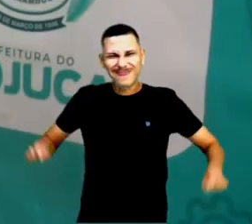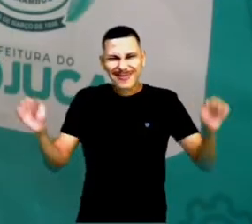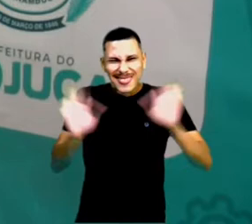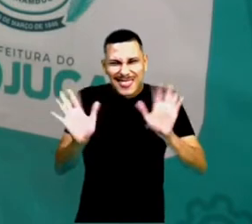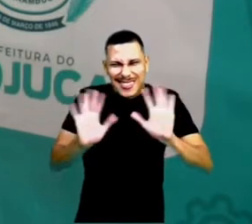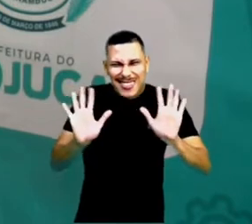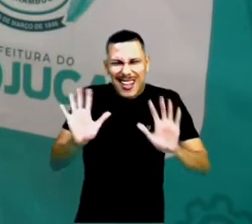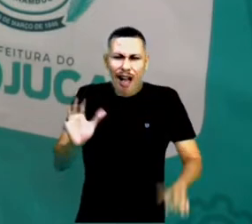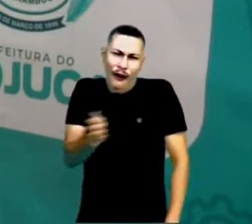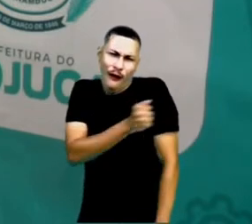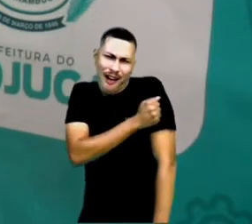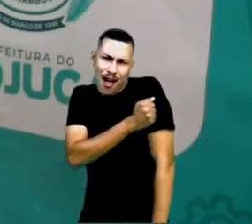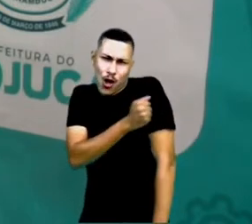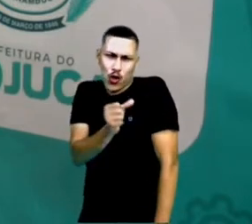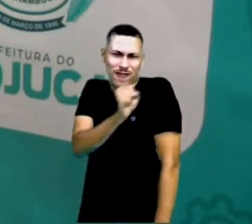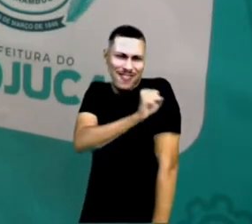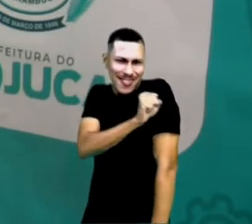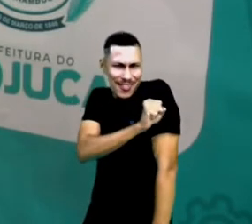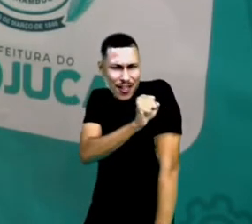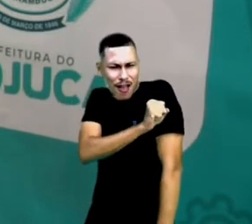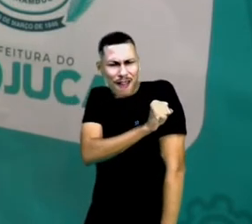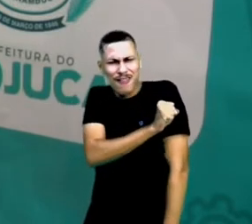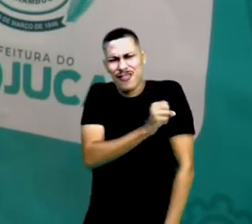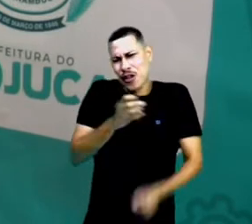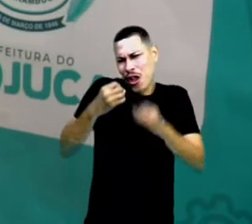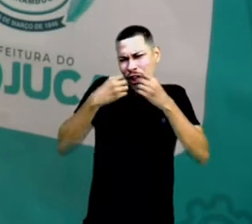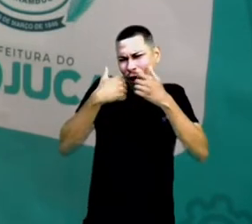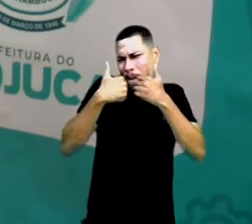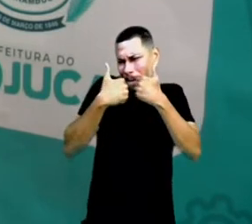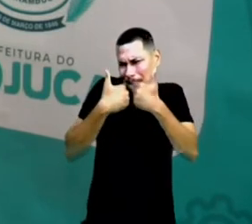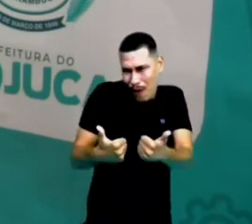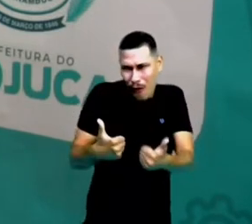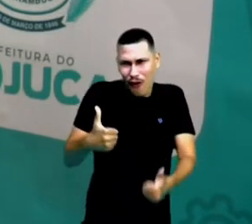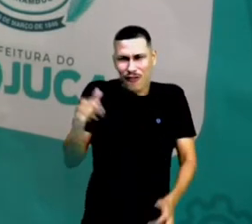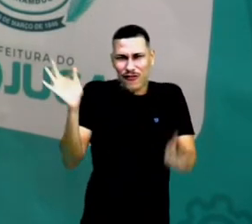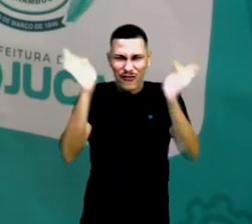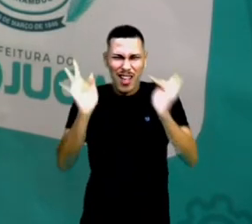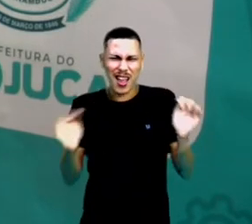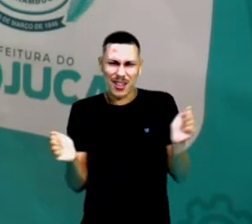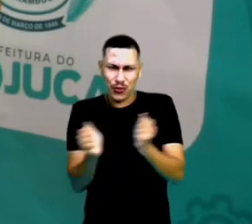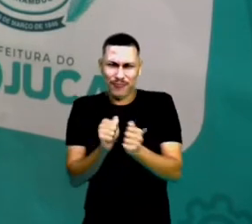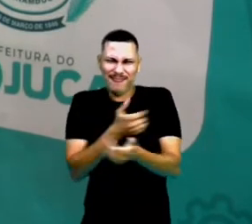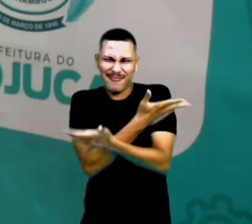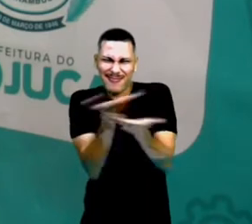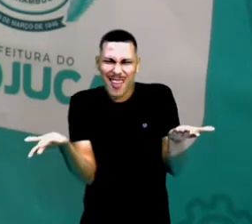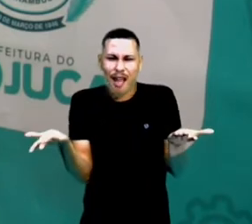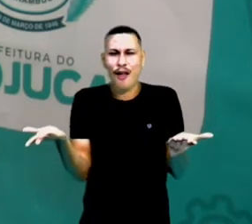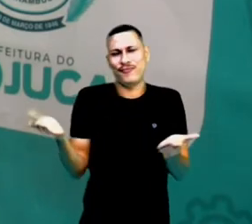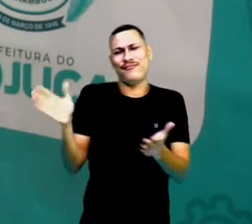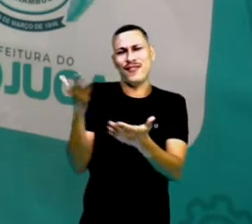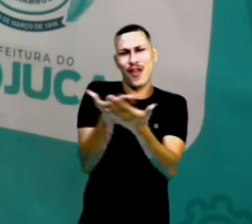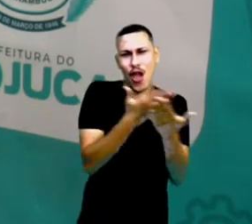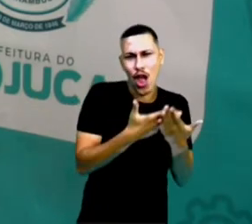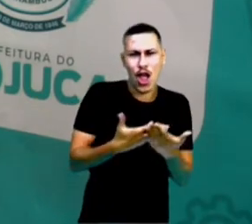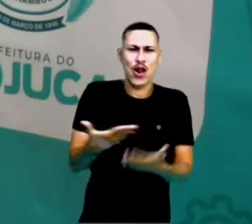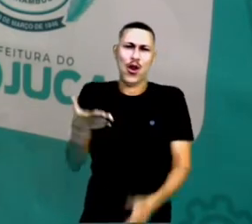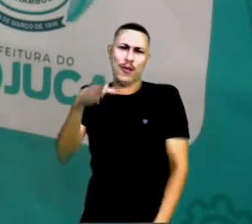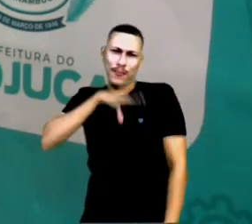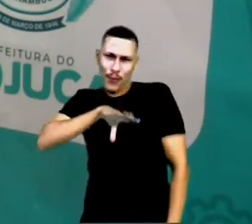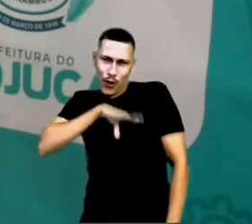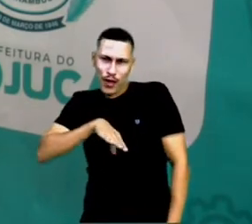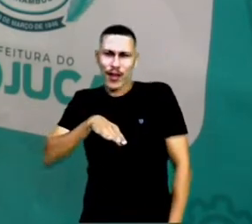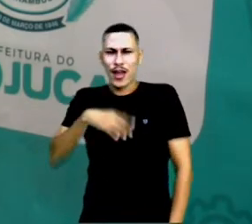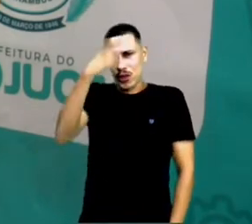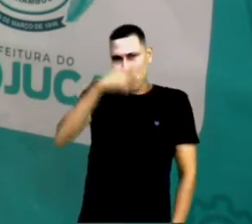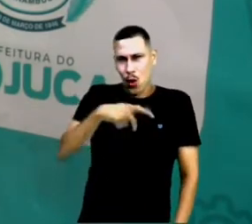Olá, estudante do oitavo ano. Que bom estarmos juntos para mais uma aula de língua portuguesa. Eu sou a sua professora, Roseane